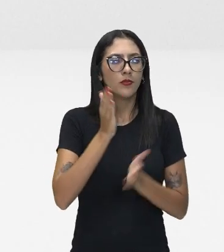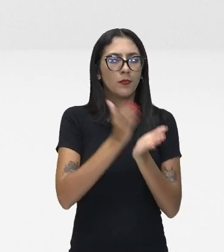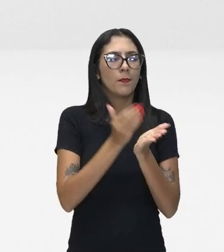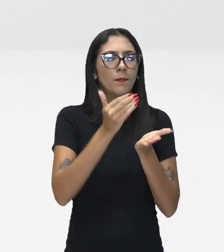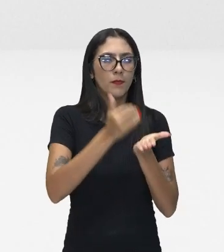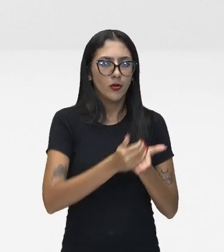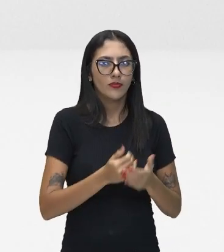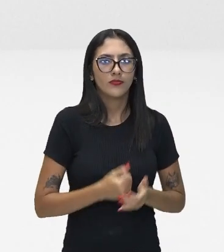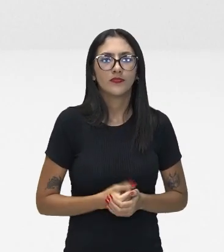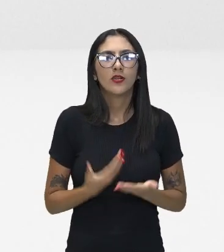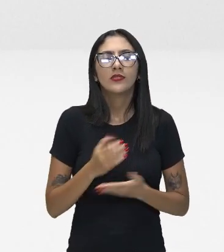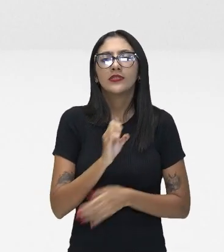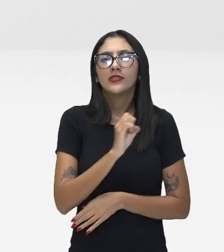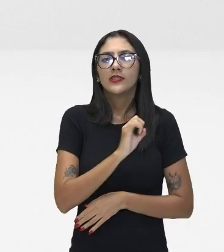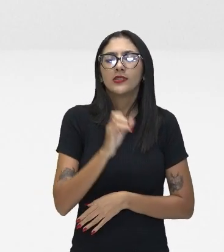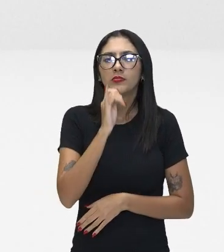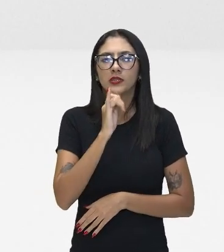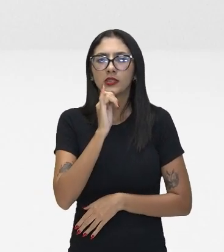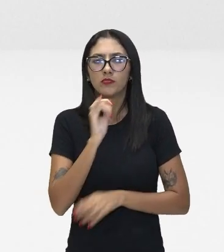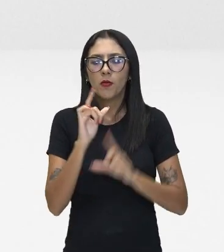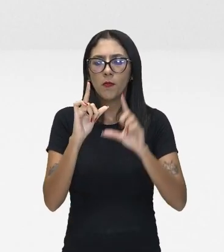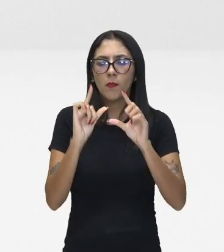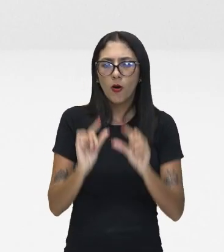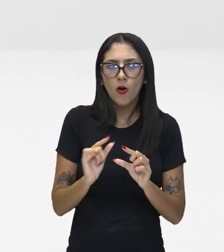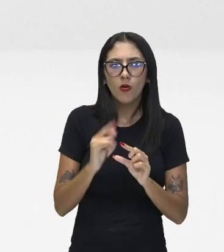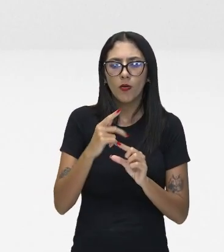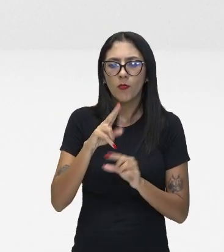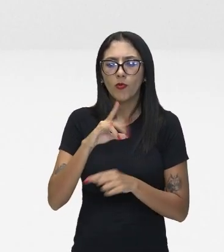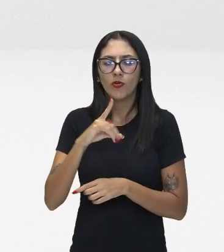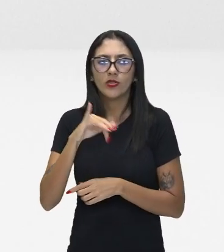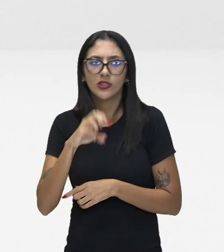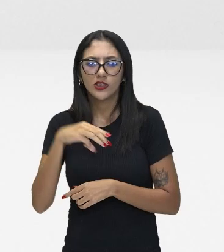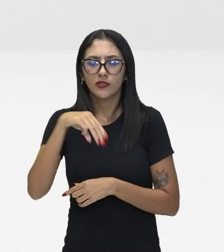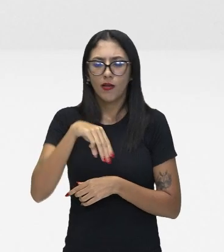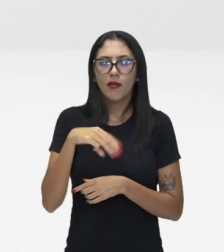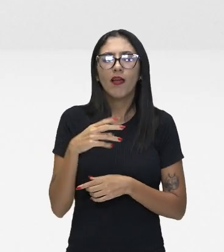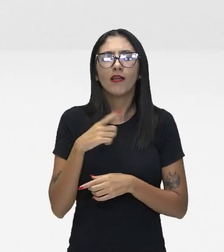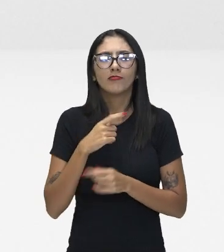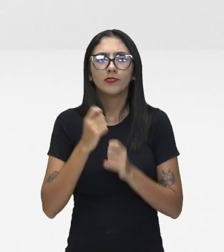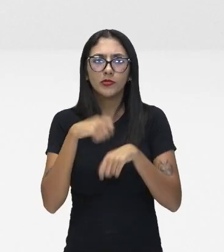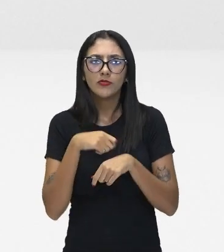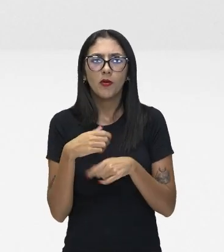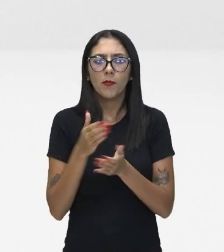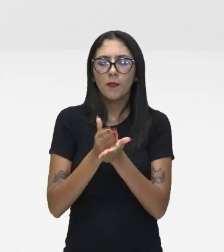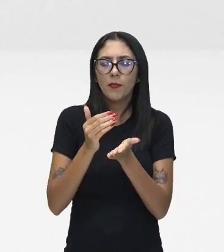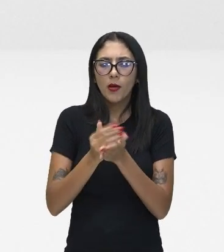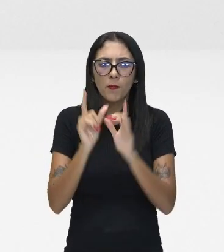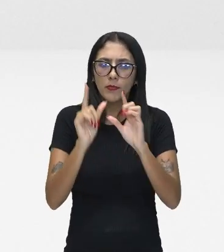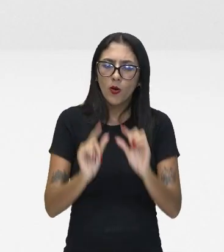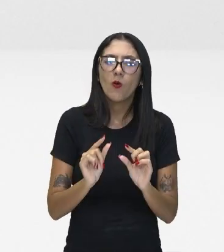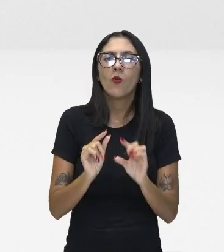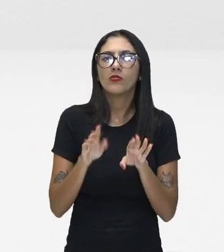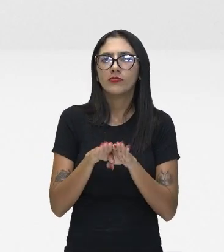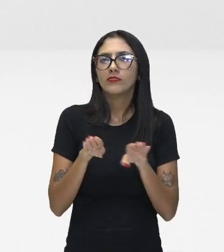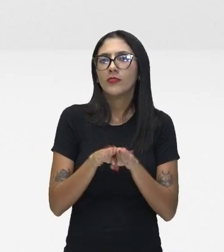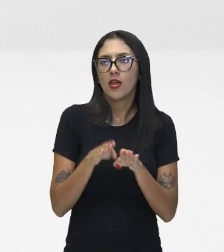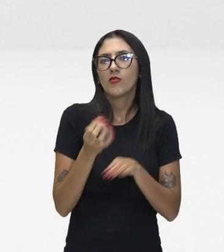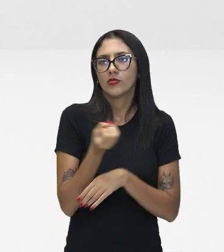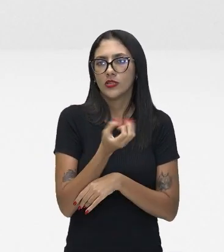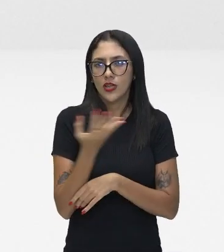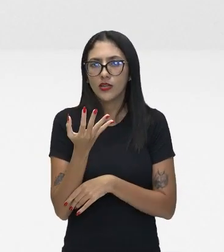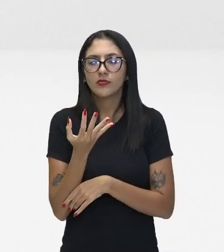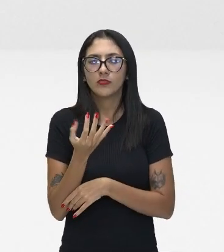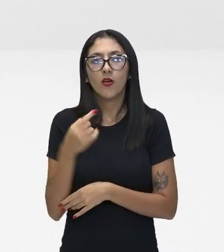uma quantidade menor respondeu pudim, você vai preparar pudim mais em uma quantidade menor, né? Você